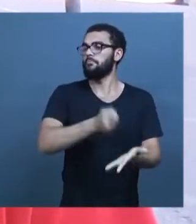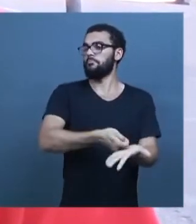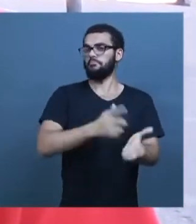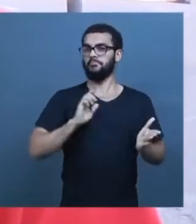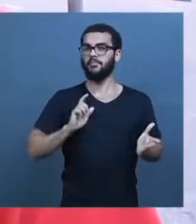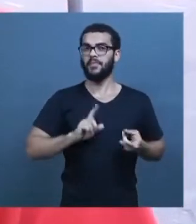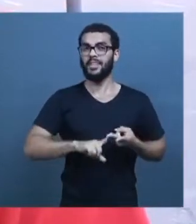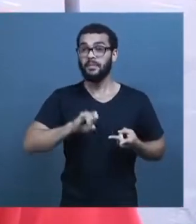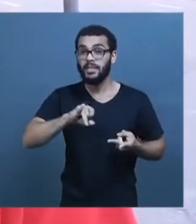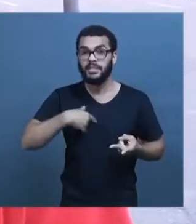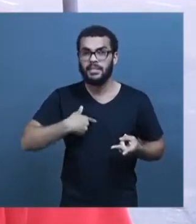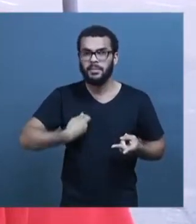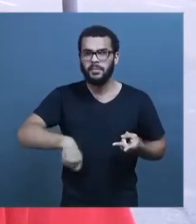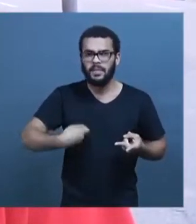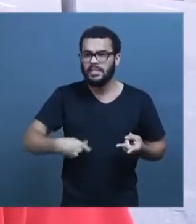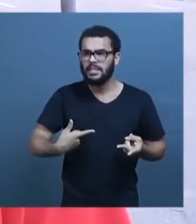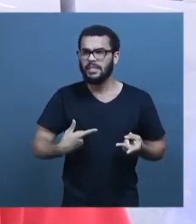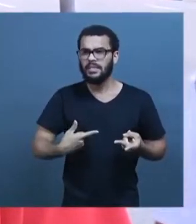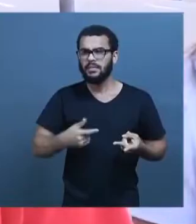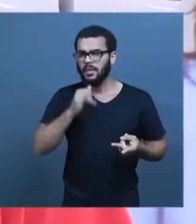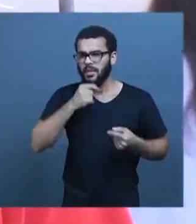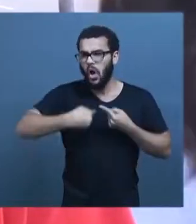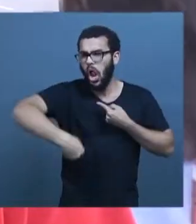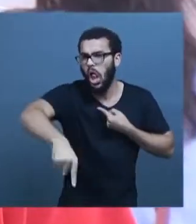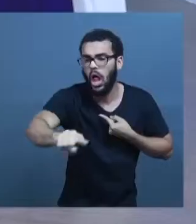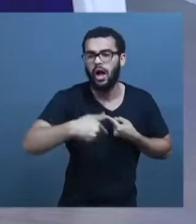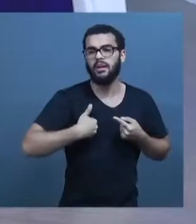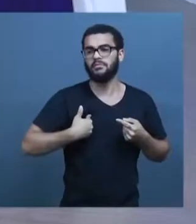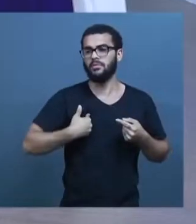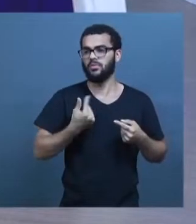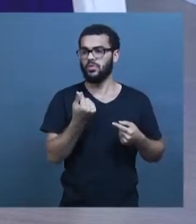o dinheiro e compra quando tiver o dinheiro. Simples assim.